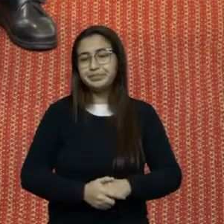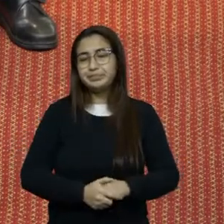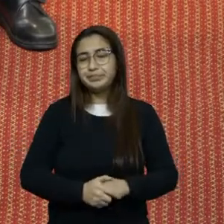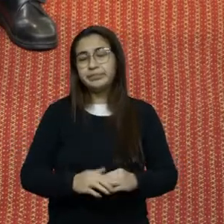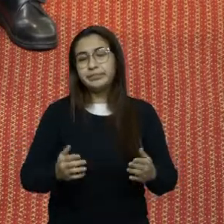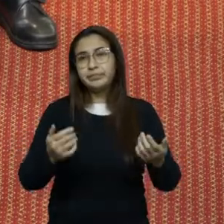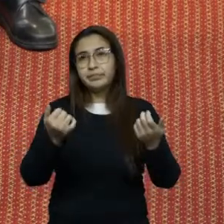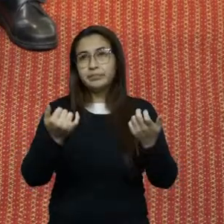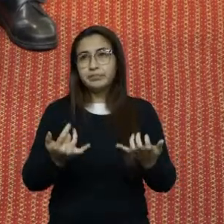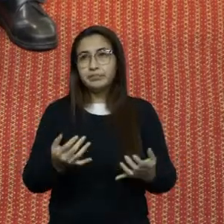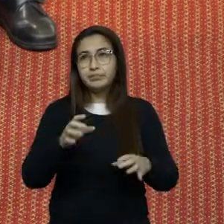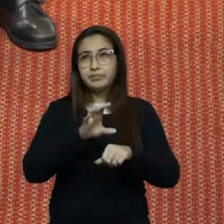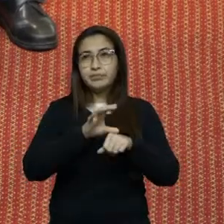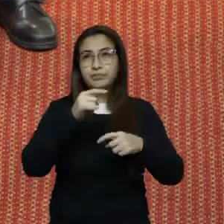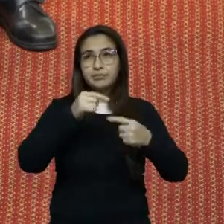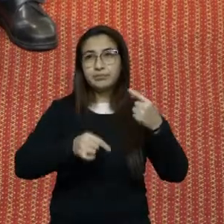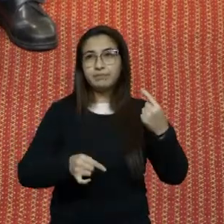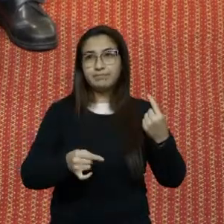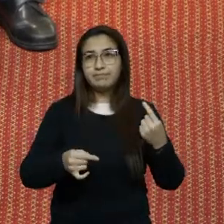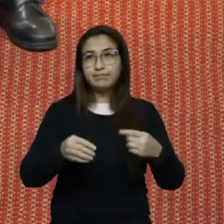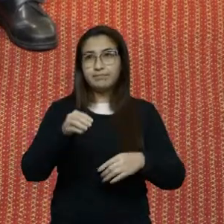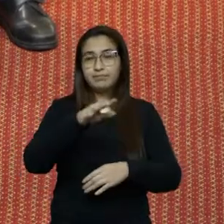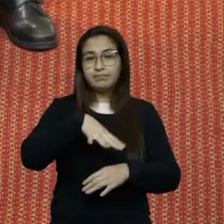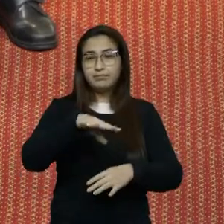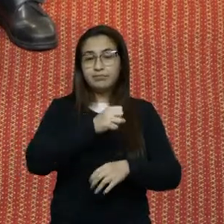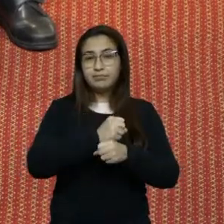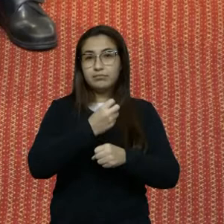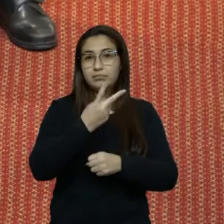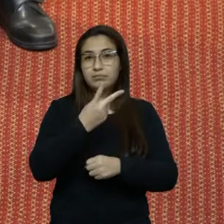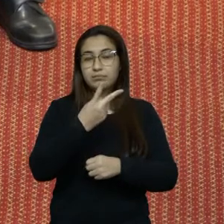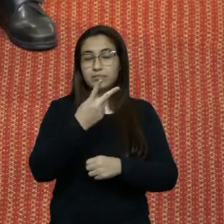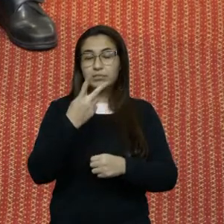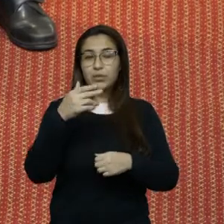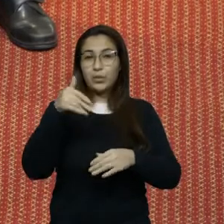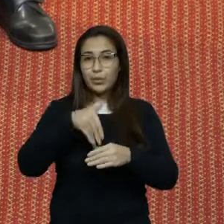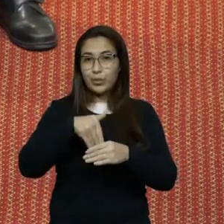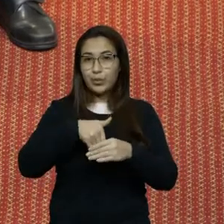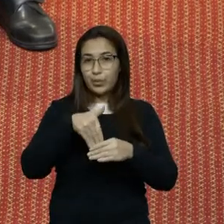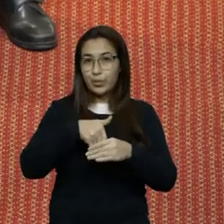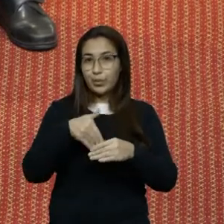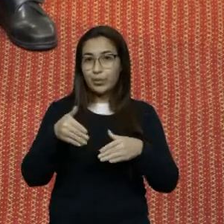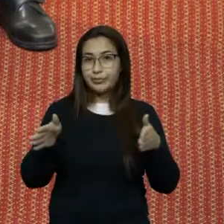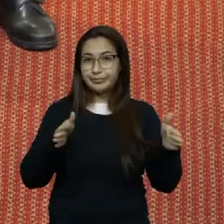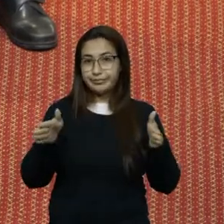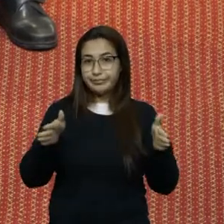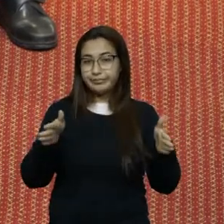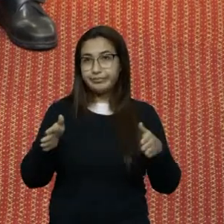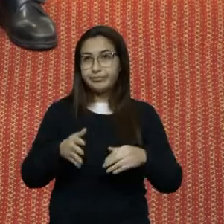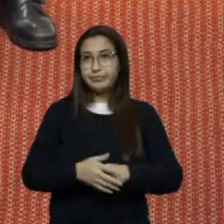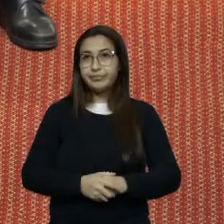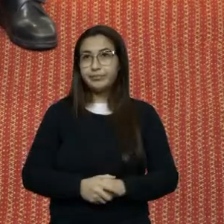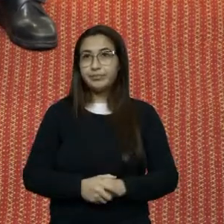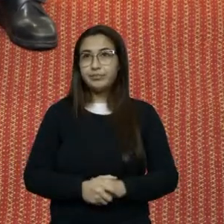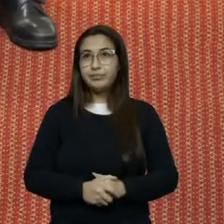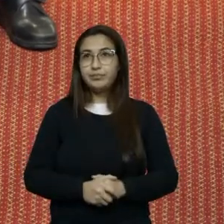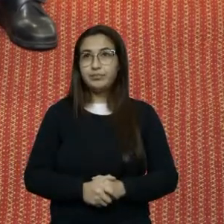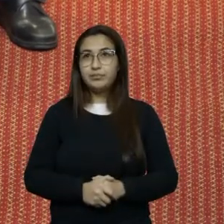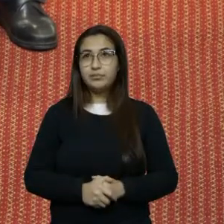dizer que é incondicional sim dentro de um um ano eleitoral que nós tenhamos a Bom dia